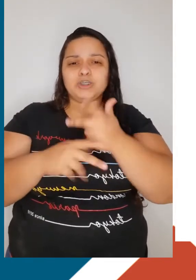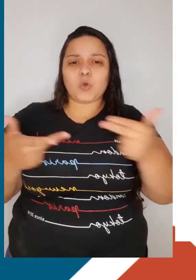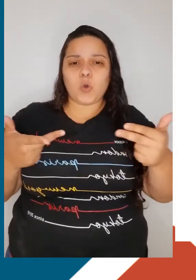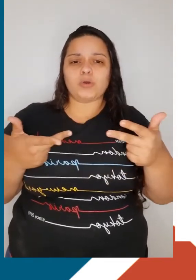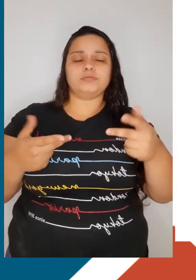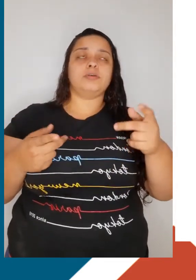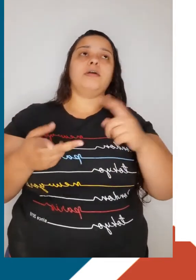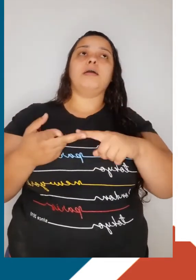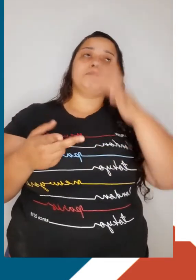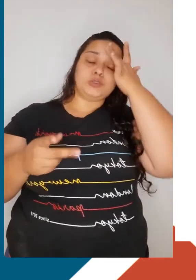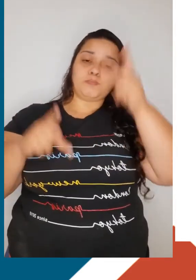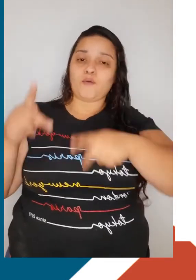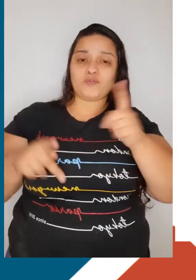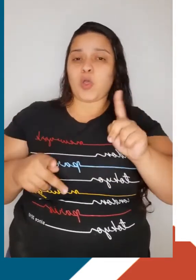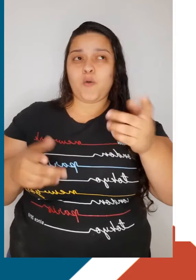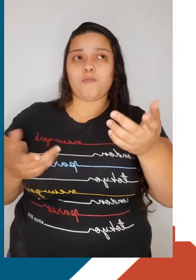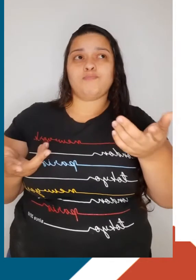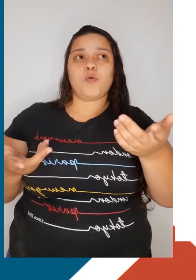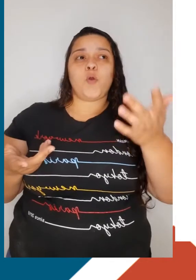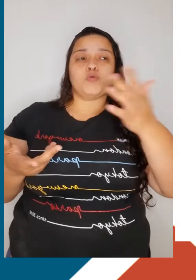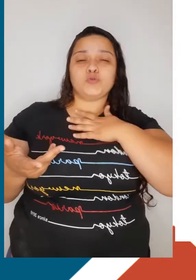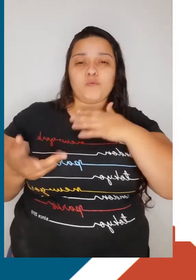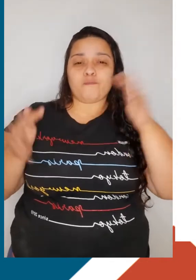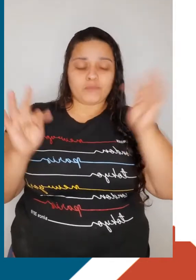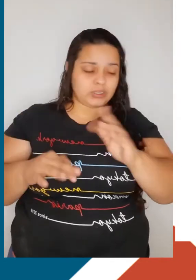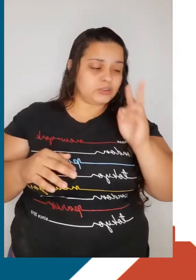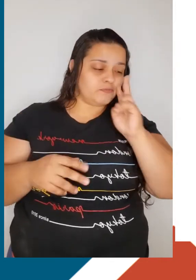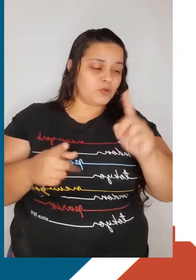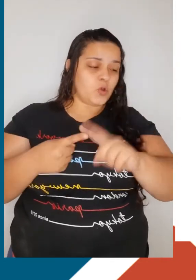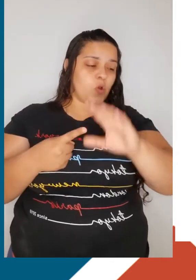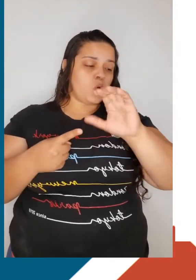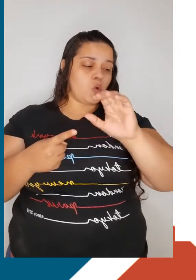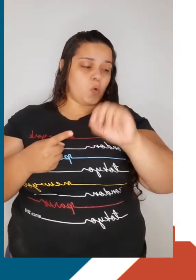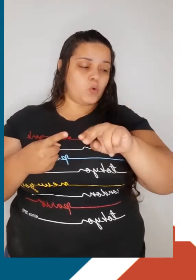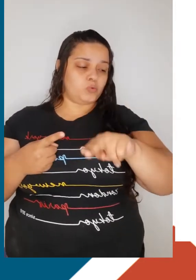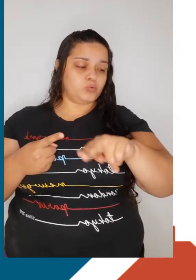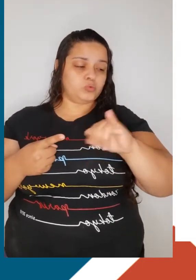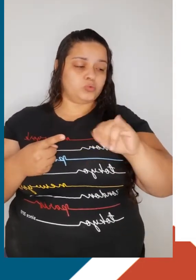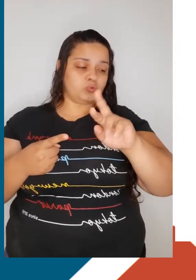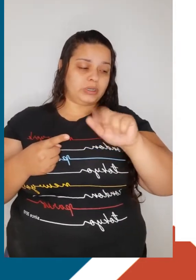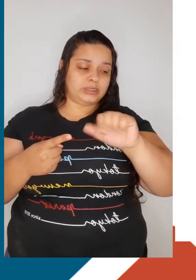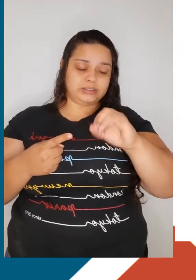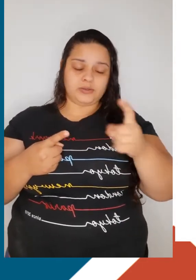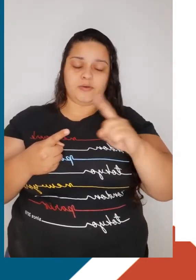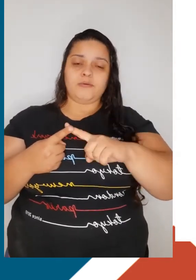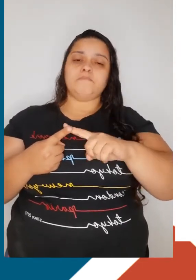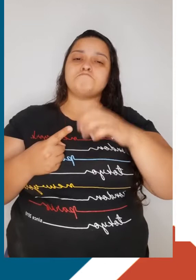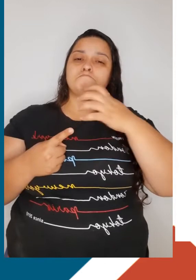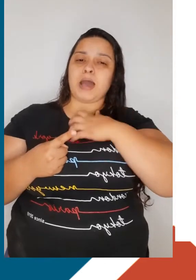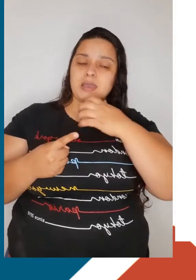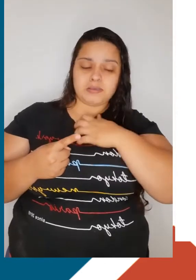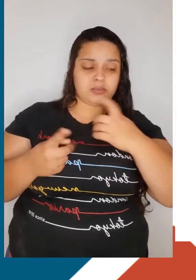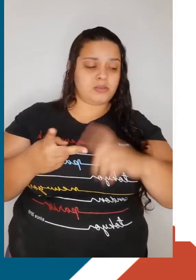ingredientes. Podemos dizer sobre a insatisfação popular, como é possível ver na Conjuração Baiana, as ideias